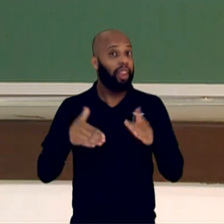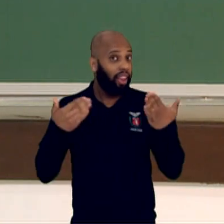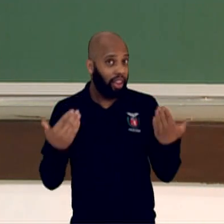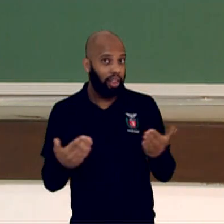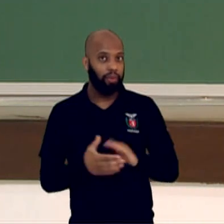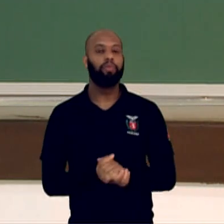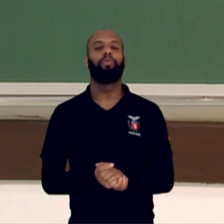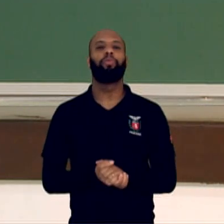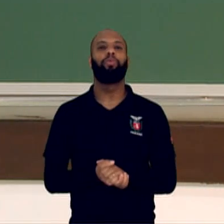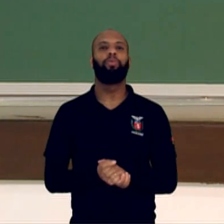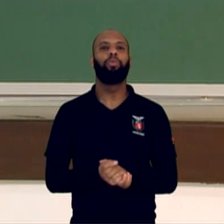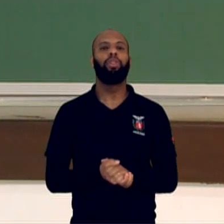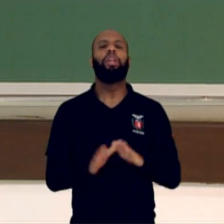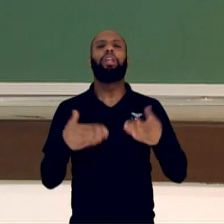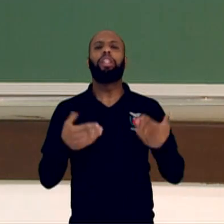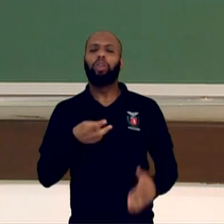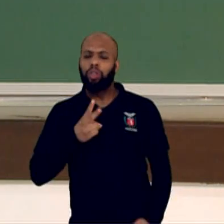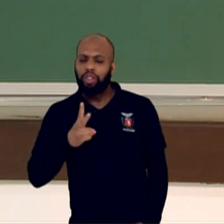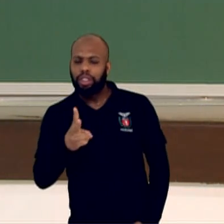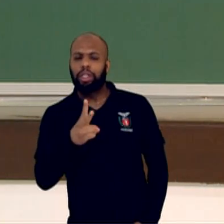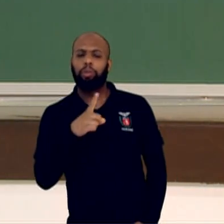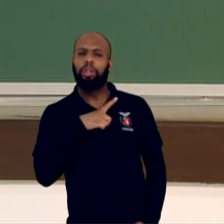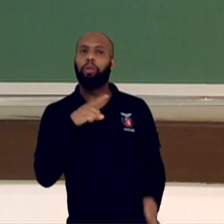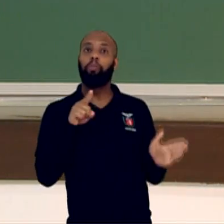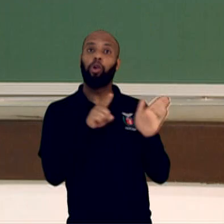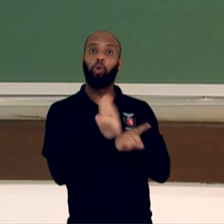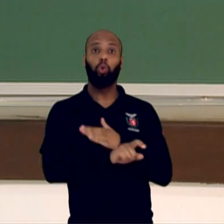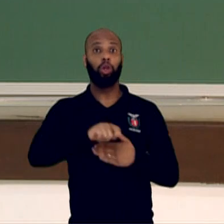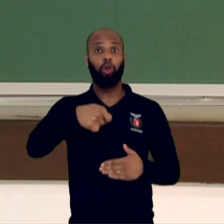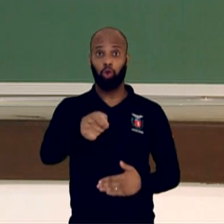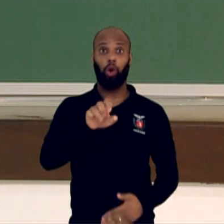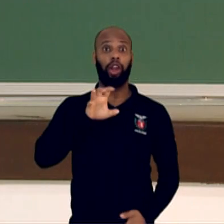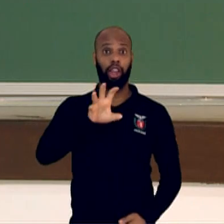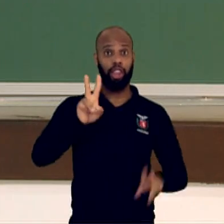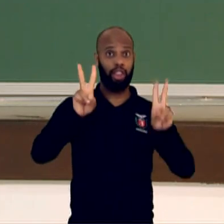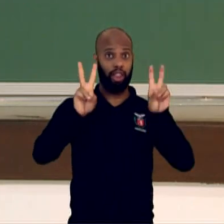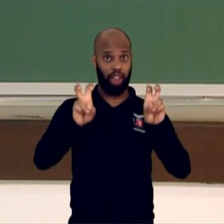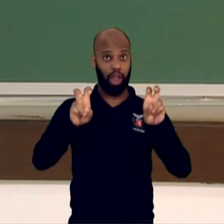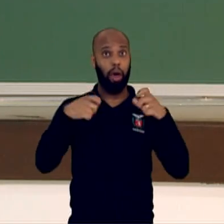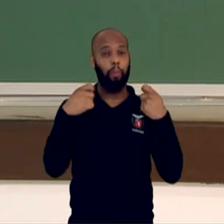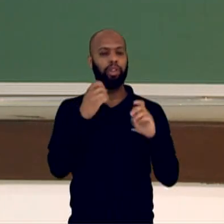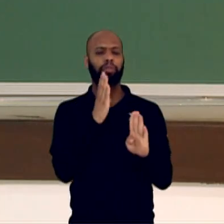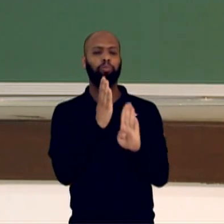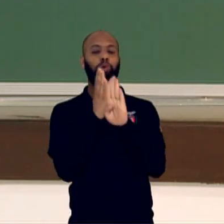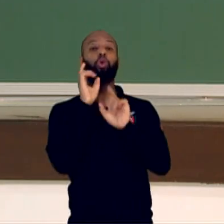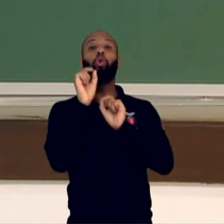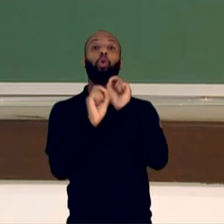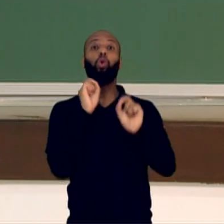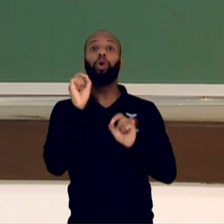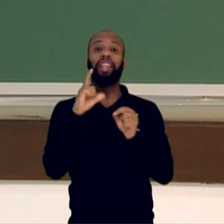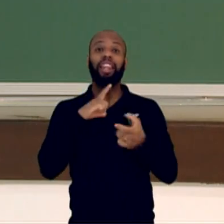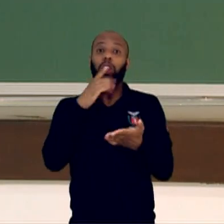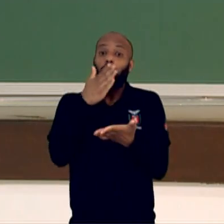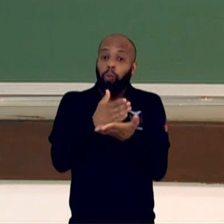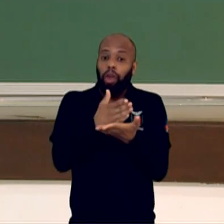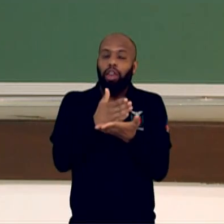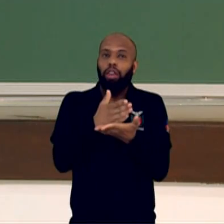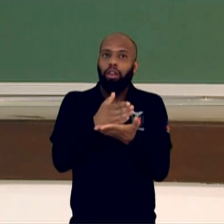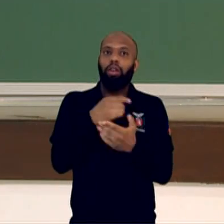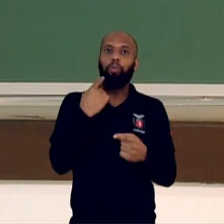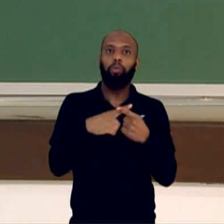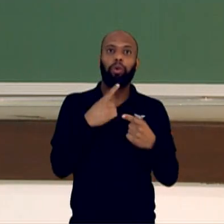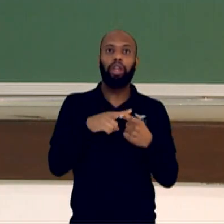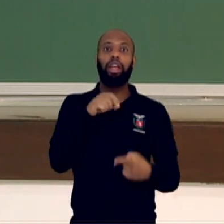aí, gente? Toda vez que estiver perguntando para vocês das alavancas, lembre, você tem que identificar o que está no meio. Se ele está pedindo para mim